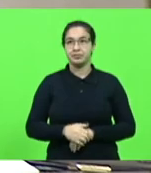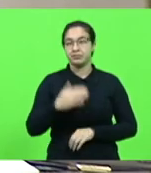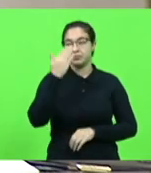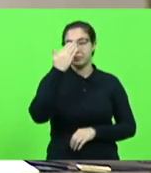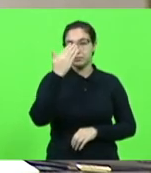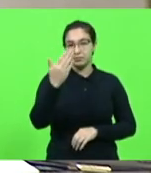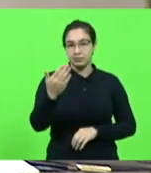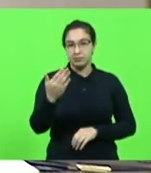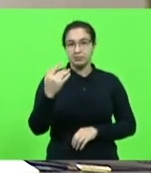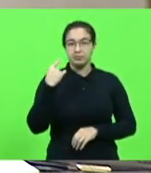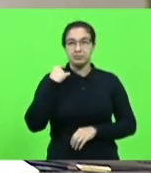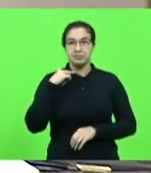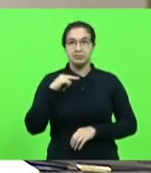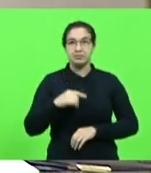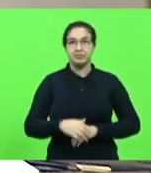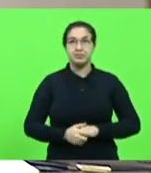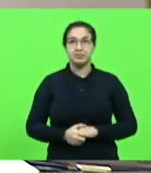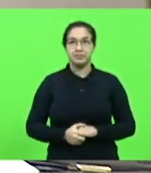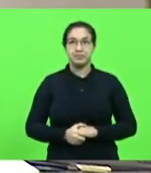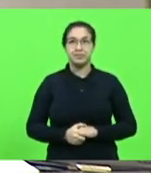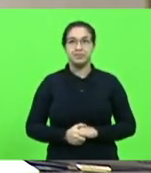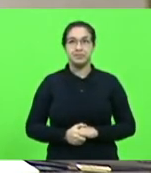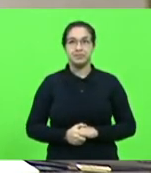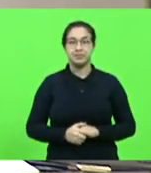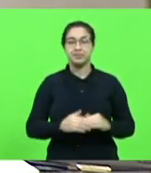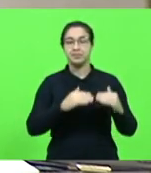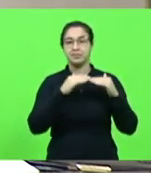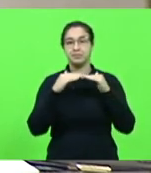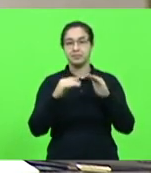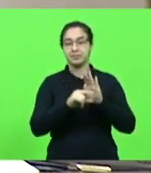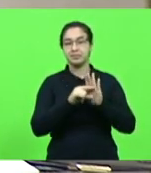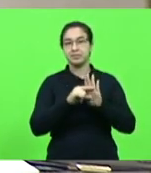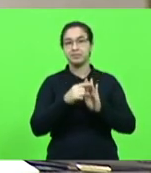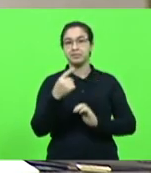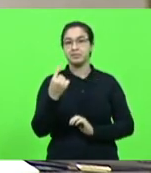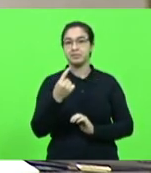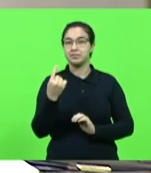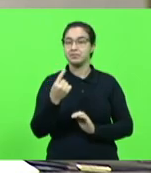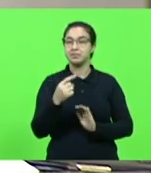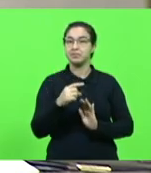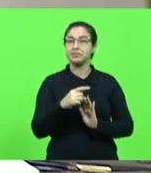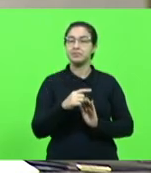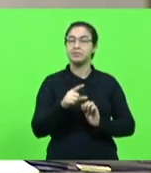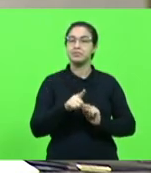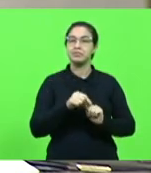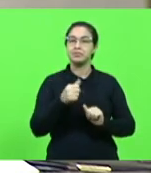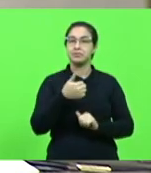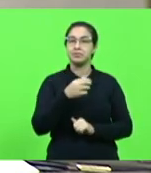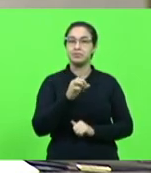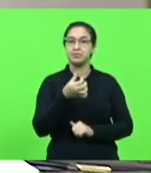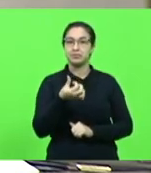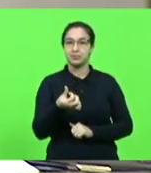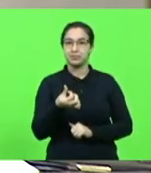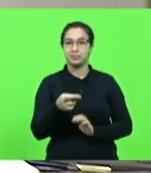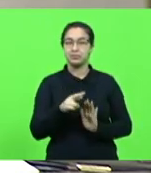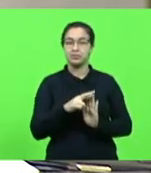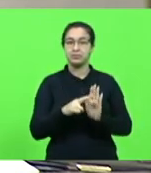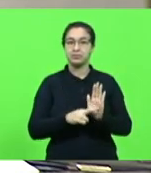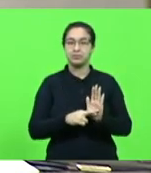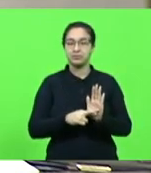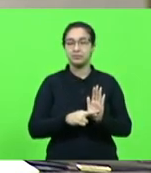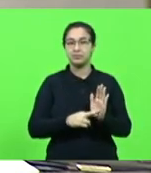deputado Silvio. Em consonância com o parágrafo 1º do artigo número 106 do Regimento Interno, dou a ata por